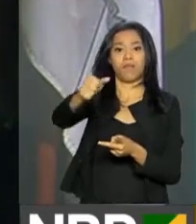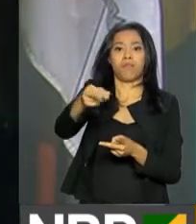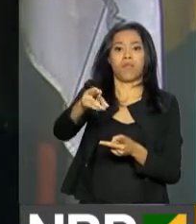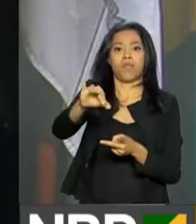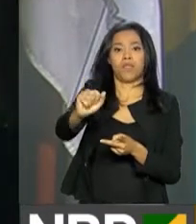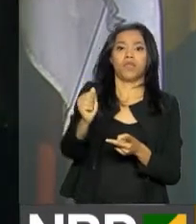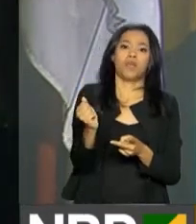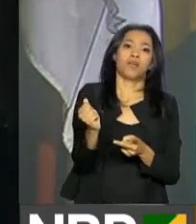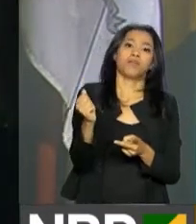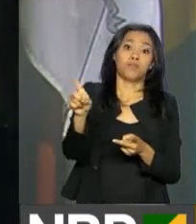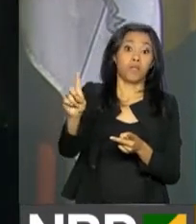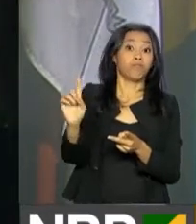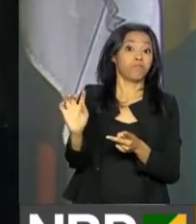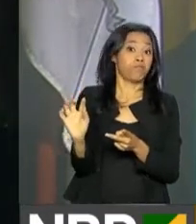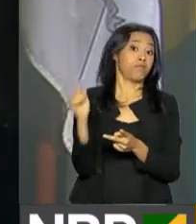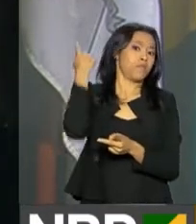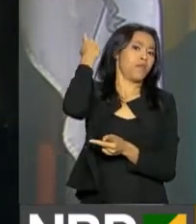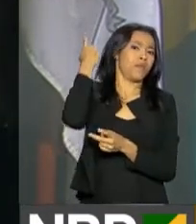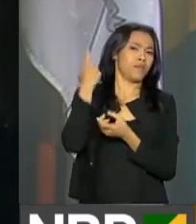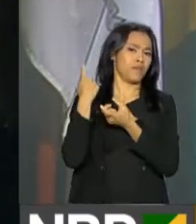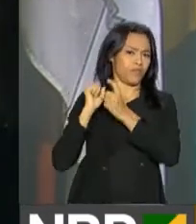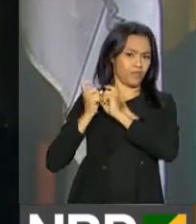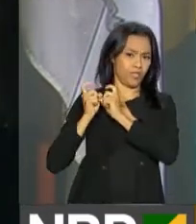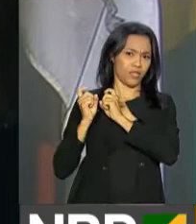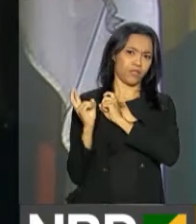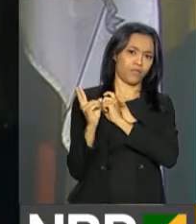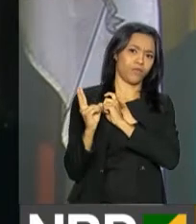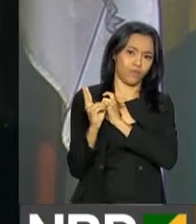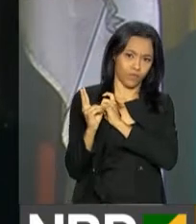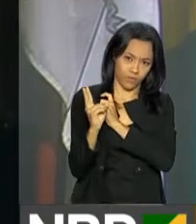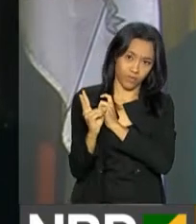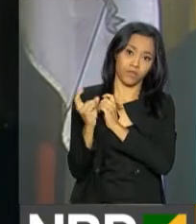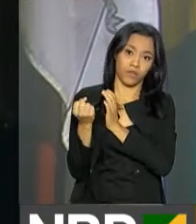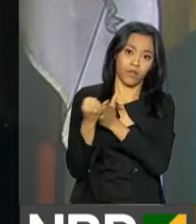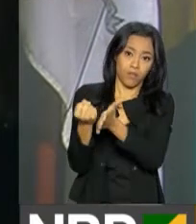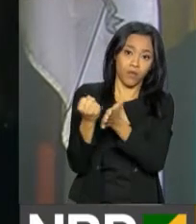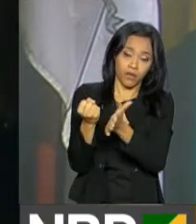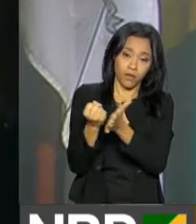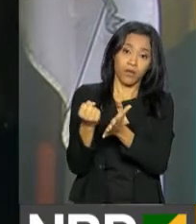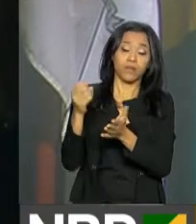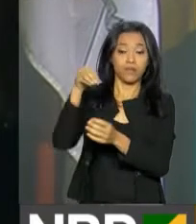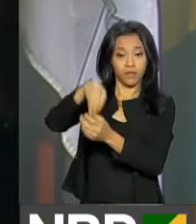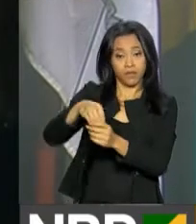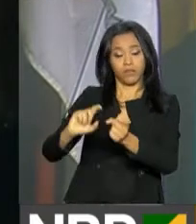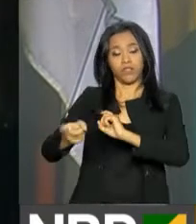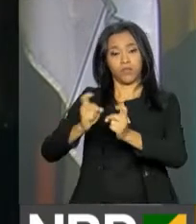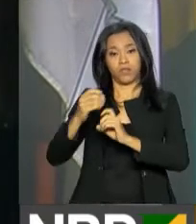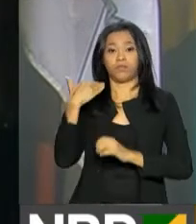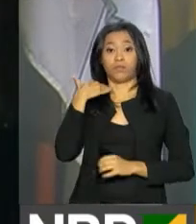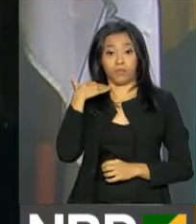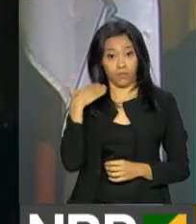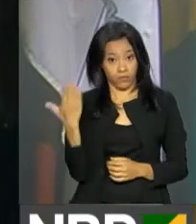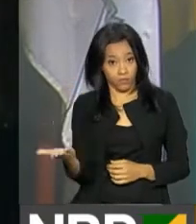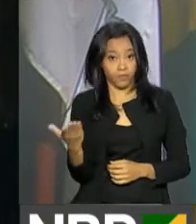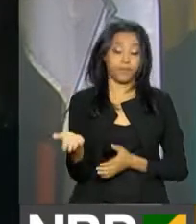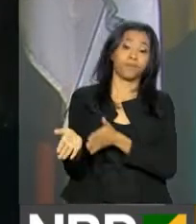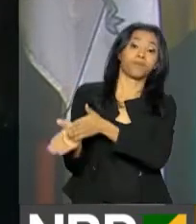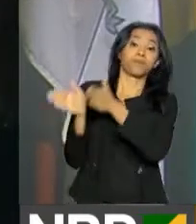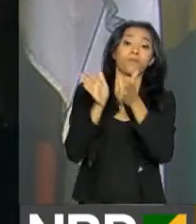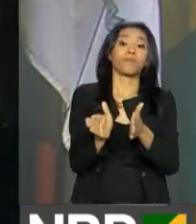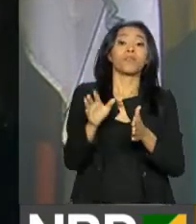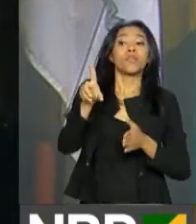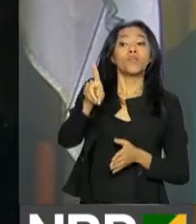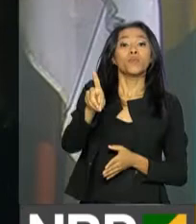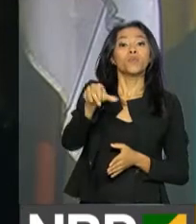primeiro momento da gestão do bds em que ela colaborou enormemente com o nosso governo eo jogo